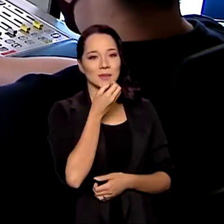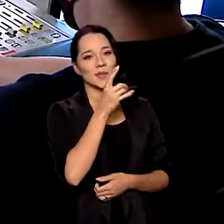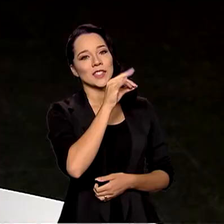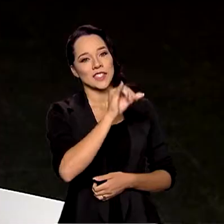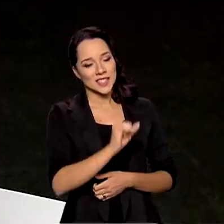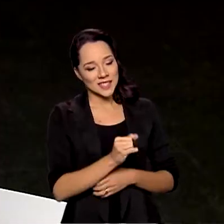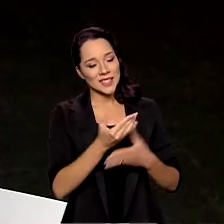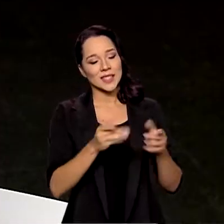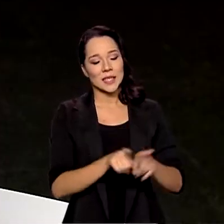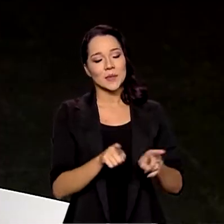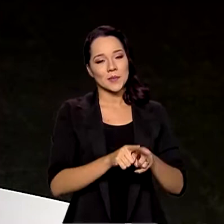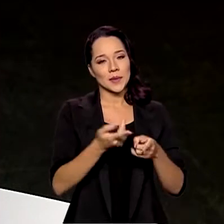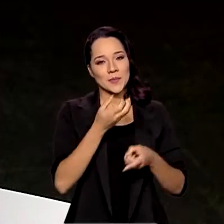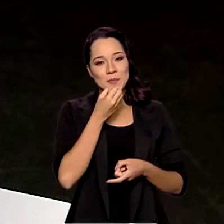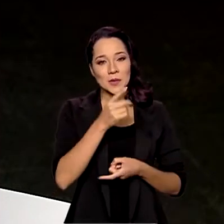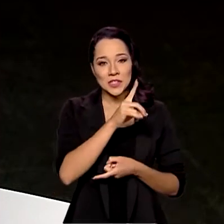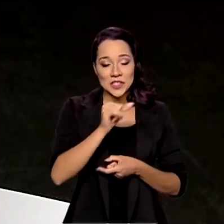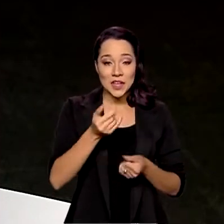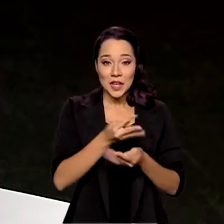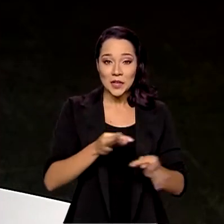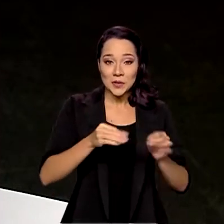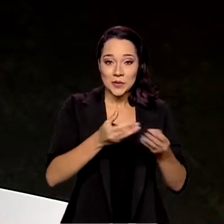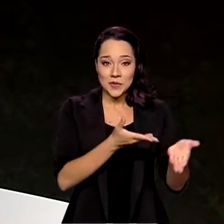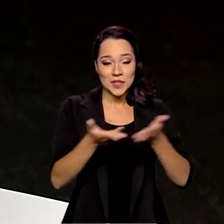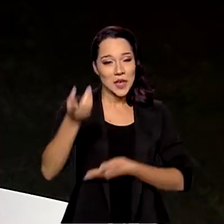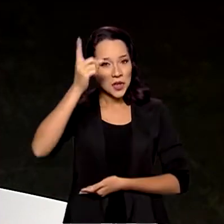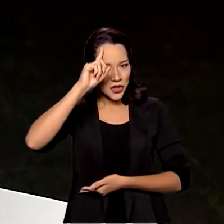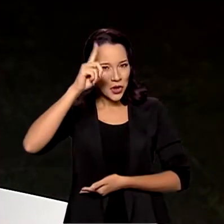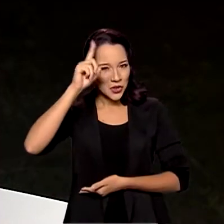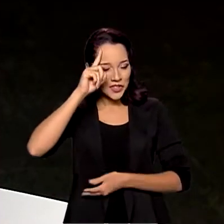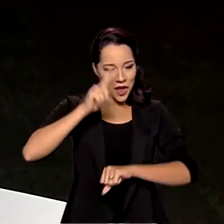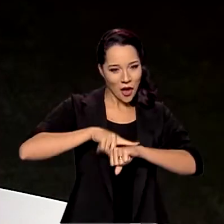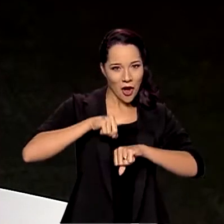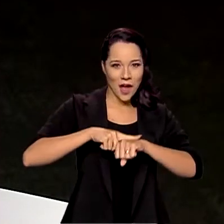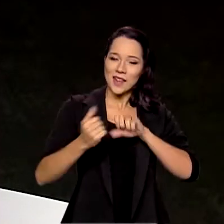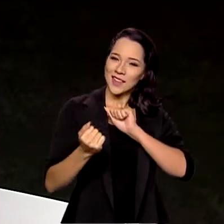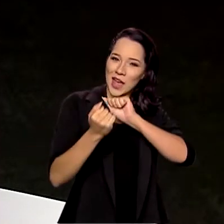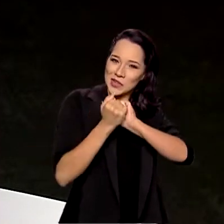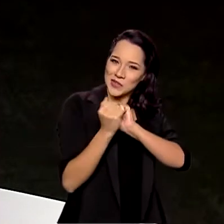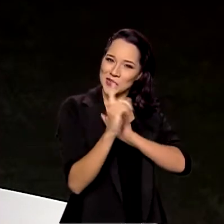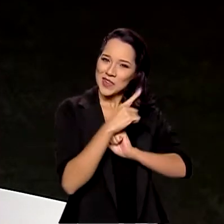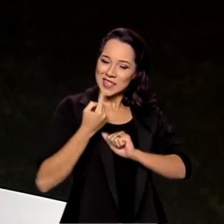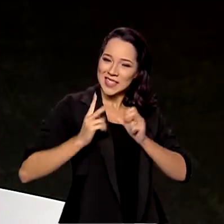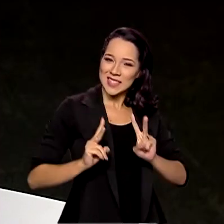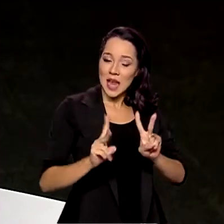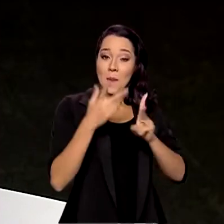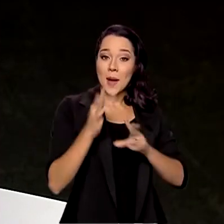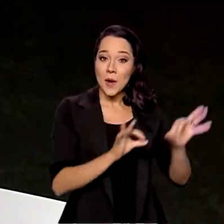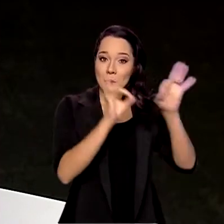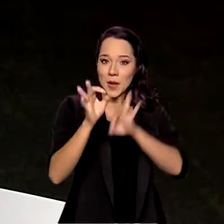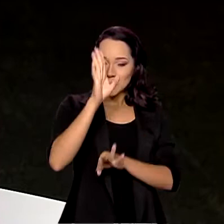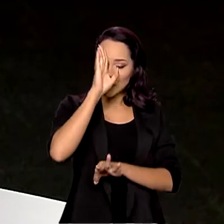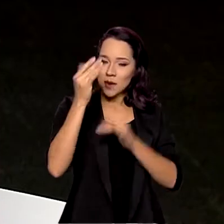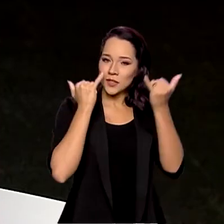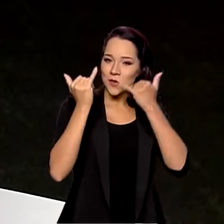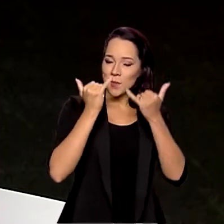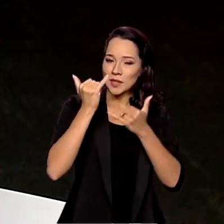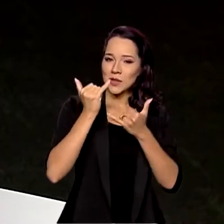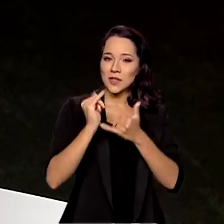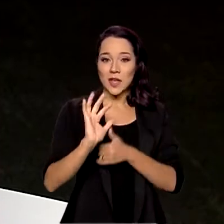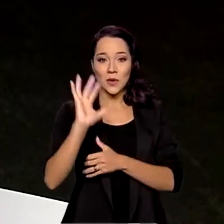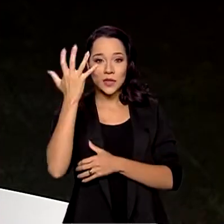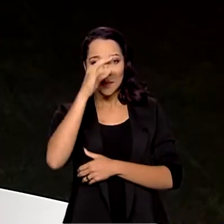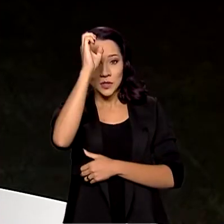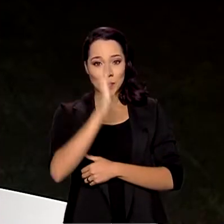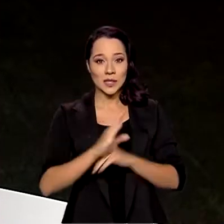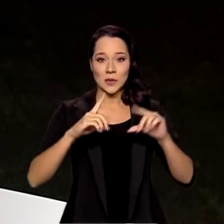Priscila. Aproveito para também estender o meu bom dia a você que todos os dias, neste horário, está em sintonia com a gente para acompanhar as principais notícias, os fatos e